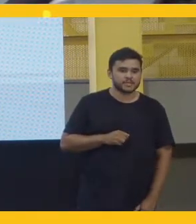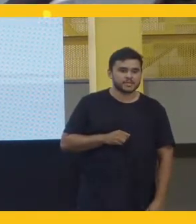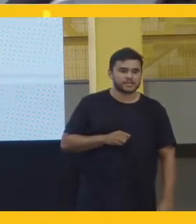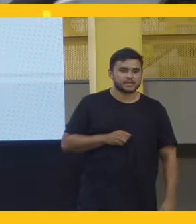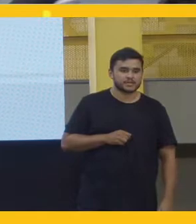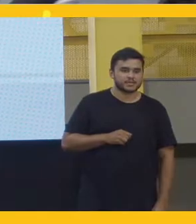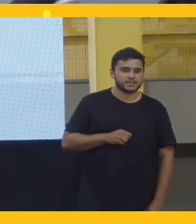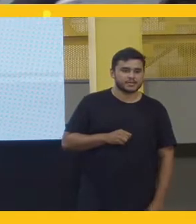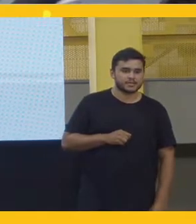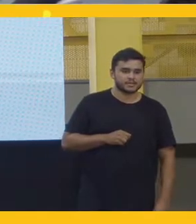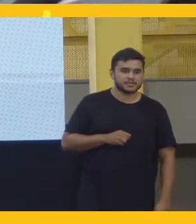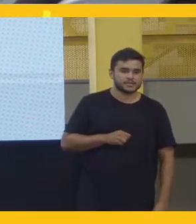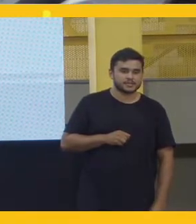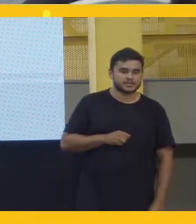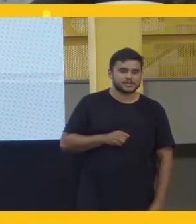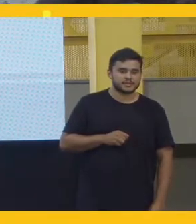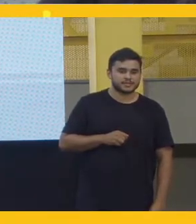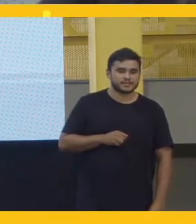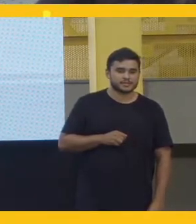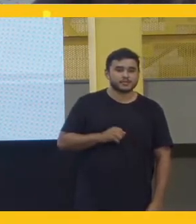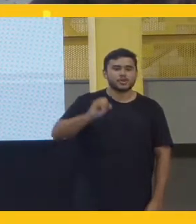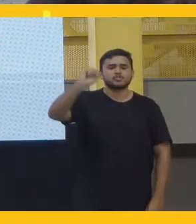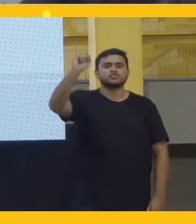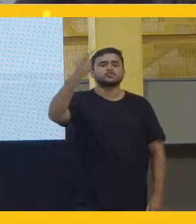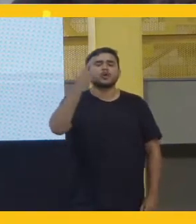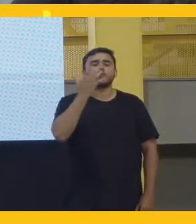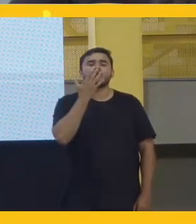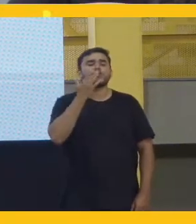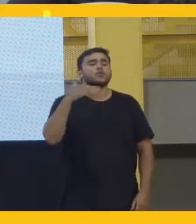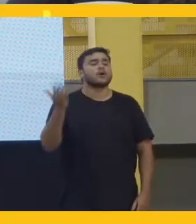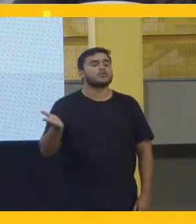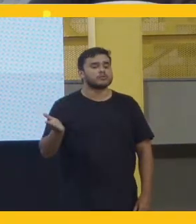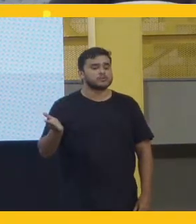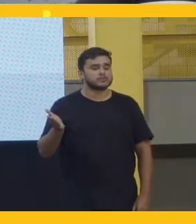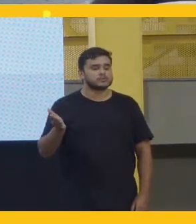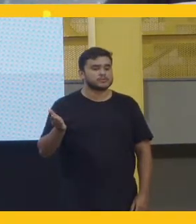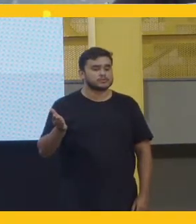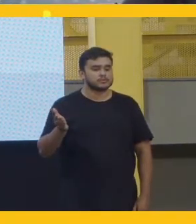amarelo. Não, se eu te disser que você acha que ele é amarelo, mas ele não é.